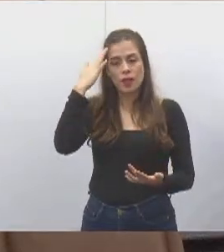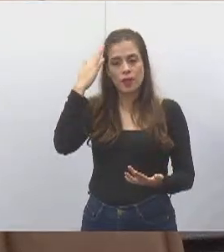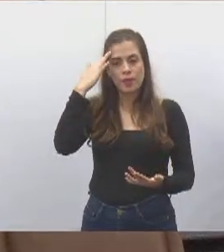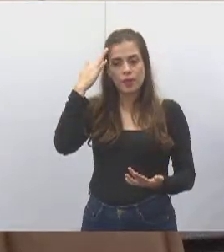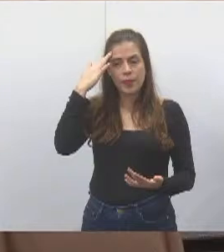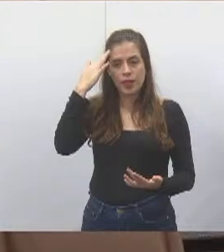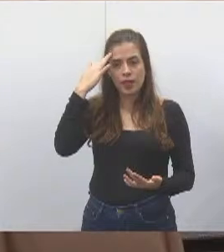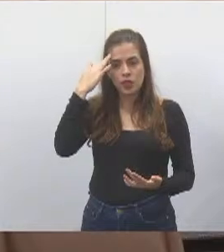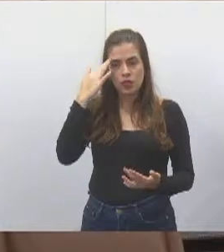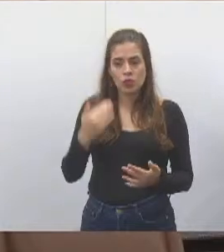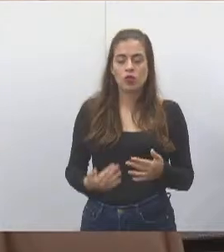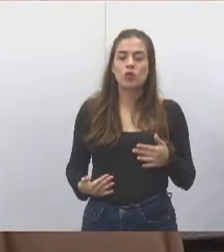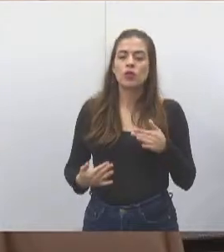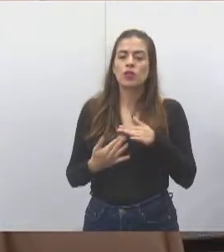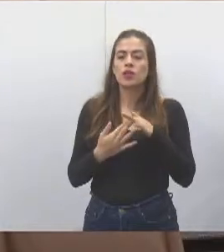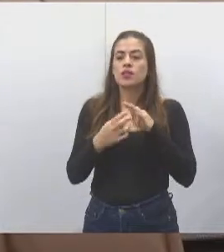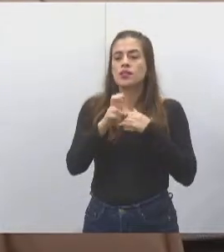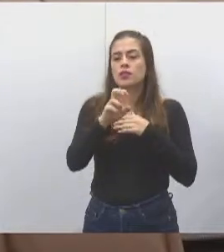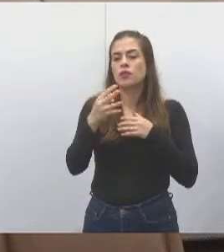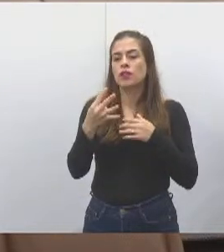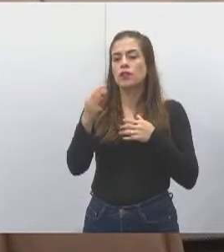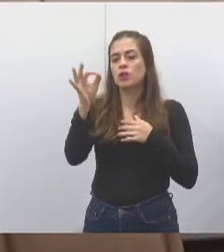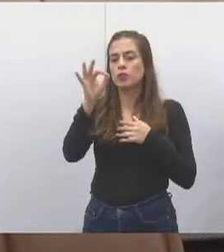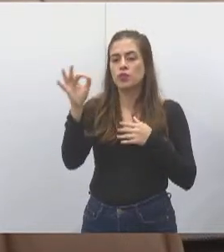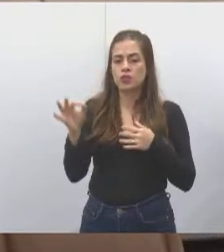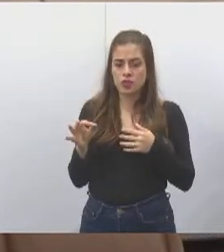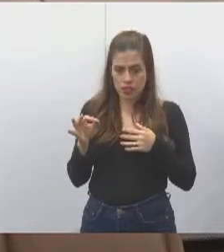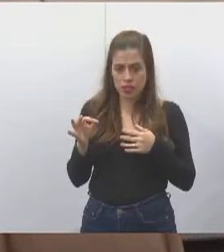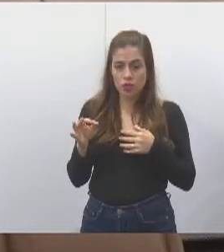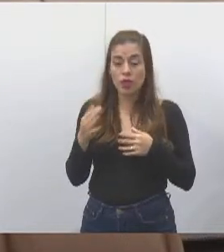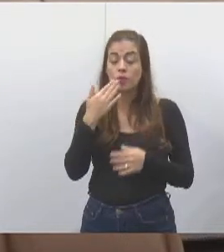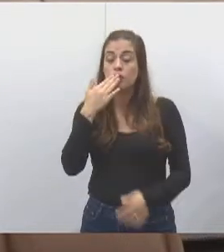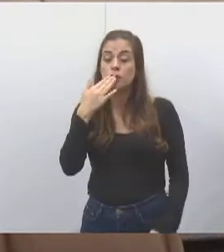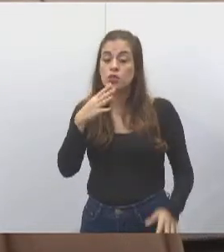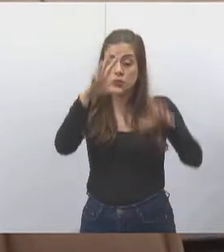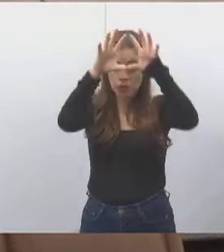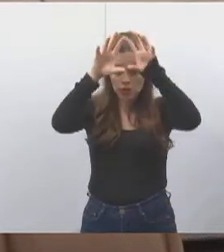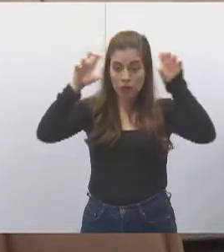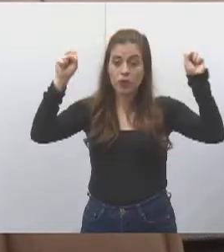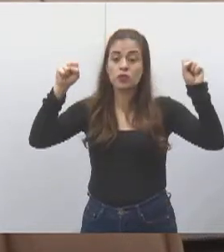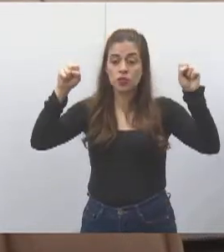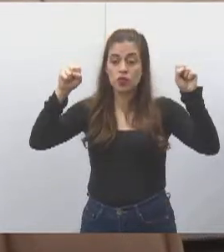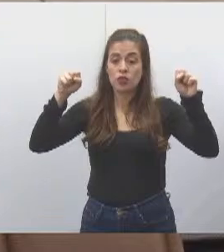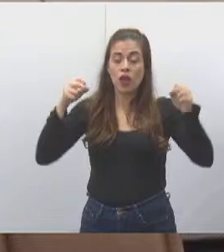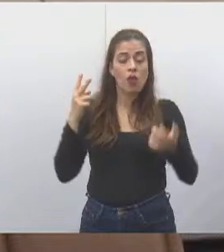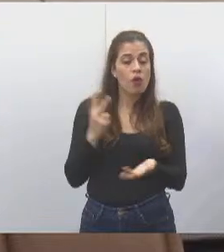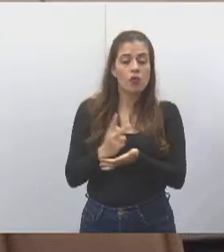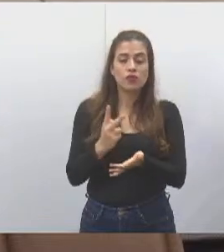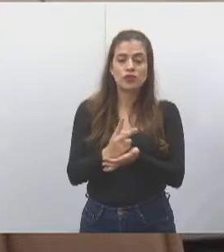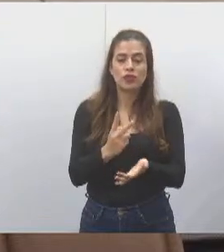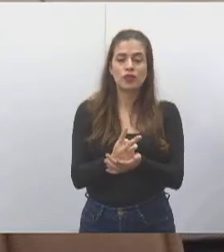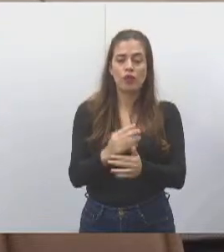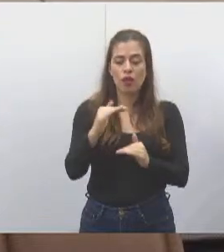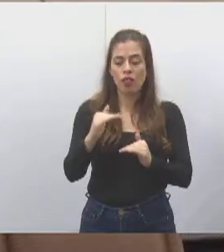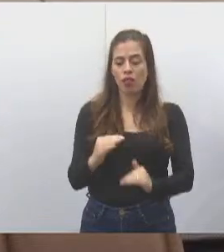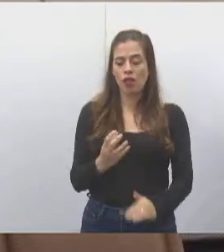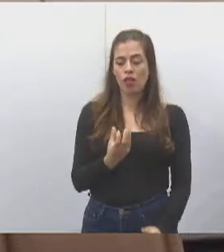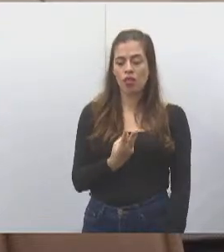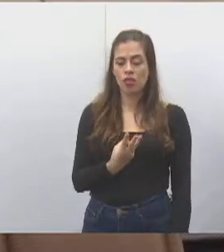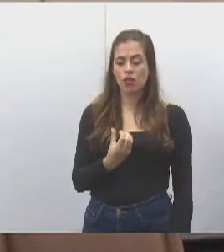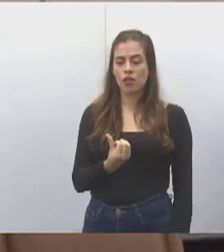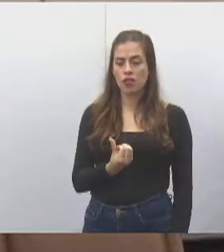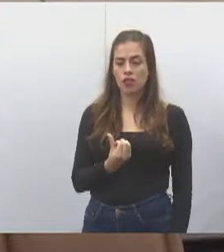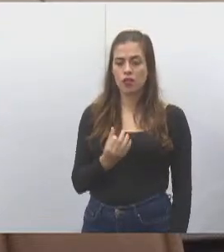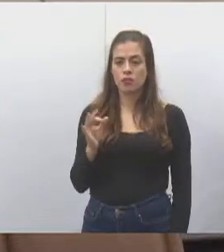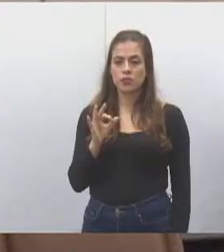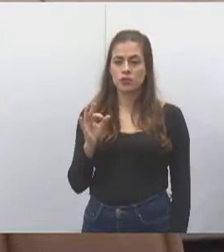teto de 54%, que é o estabelecido pelo Tribunal de Contas, vai se manter nas casas dos 36%. Essa é uma política que